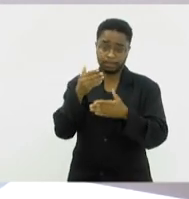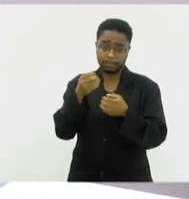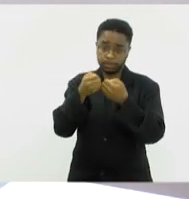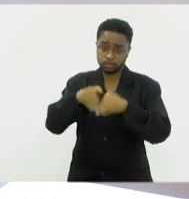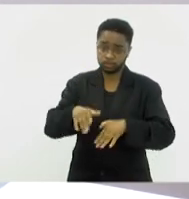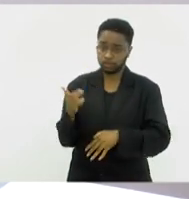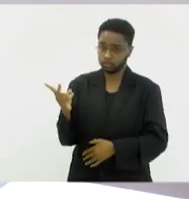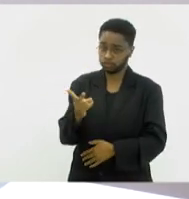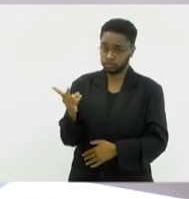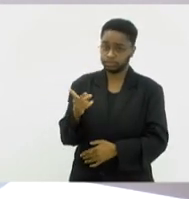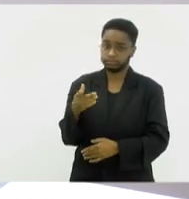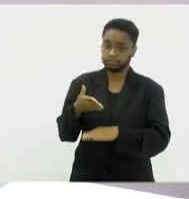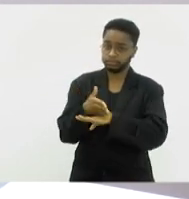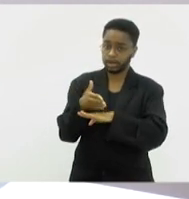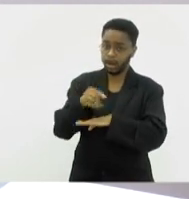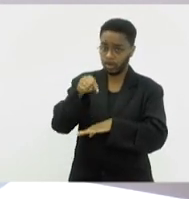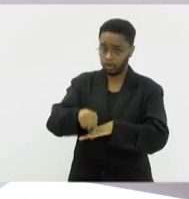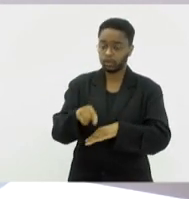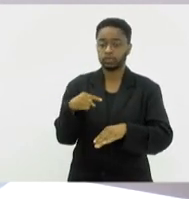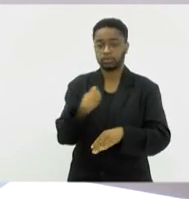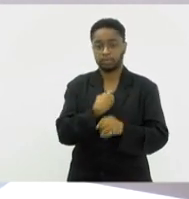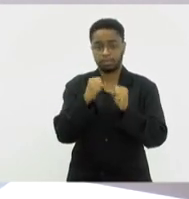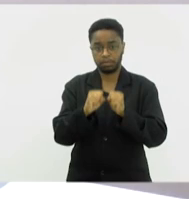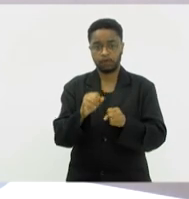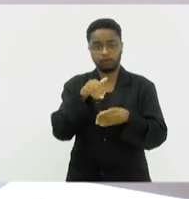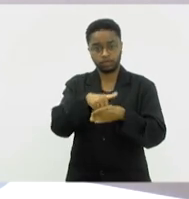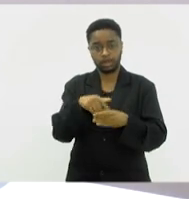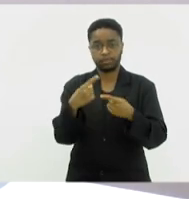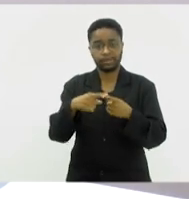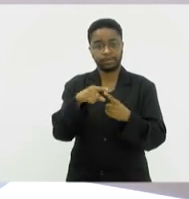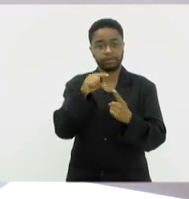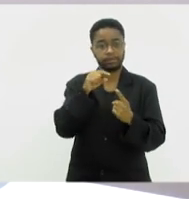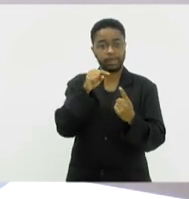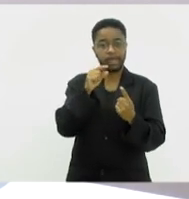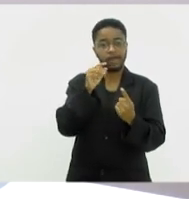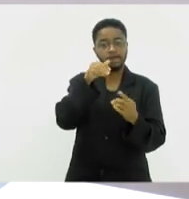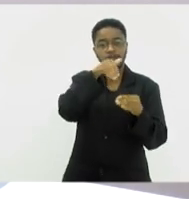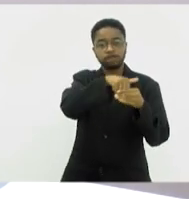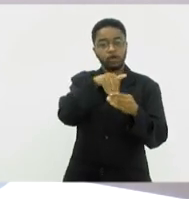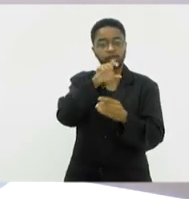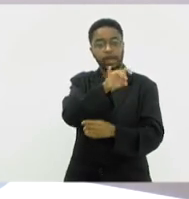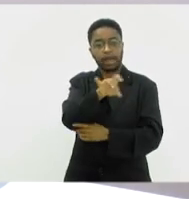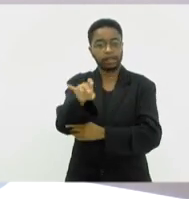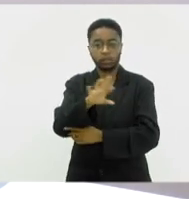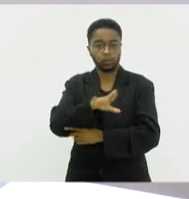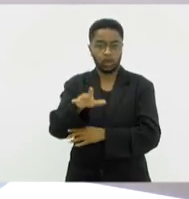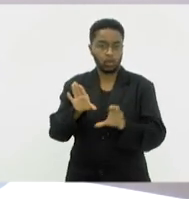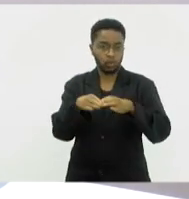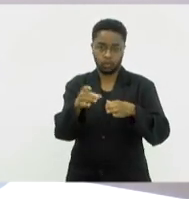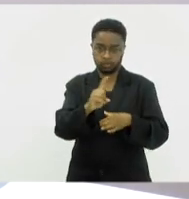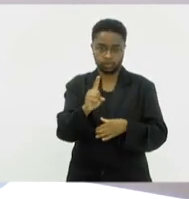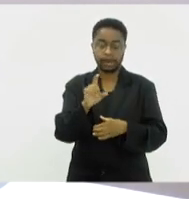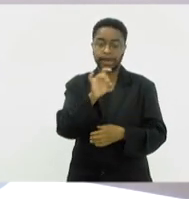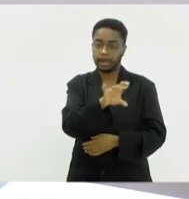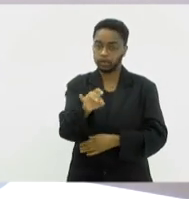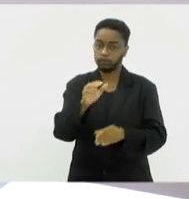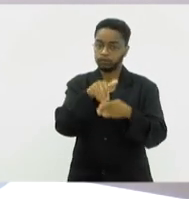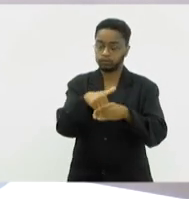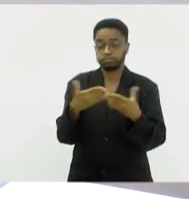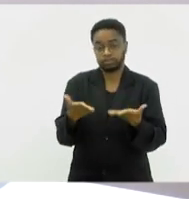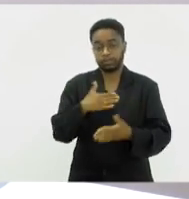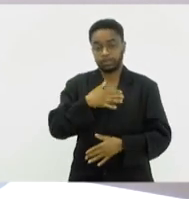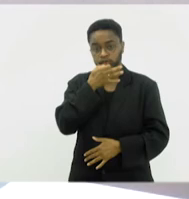estão participando agora, nós poderíamos fazer, porque o voto é individual. O voto não é em grupo, essa sabatina não é individual. Então é uma